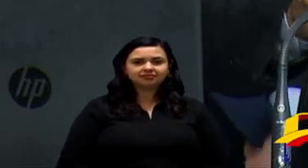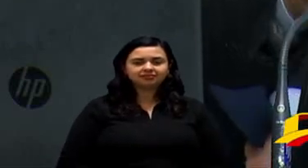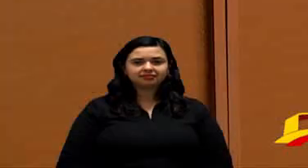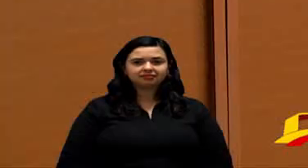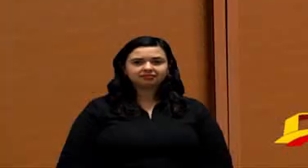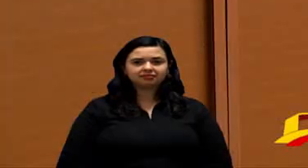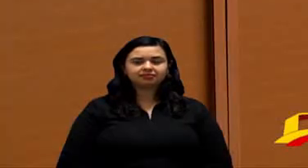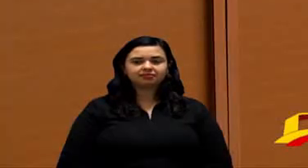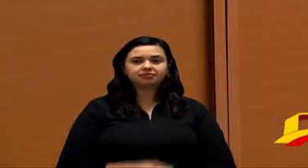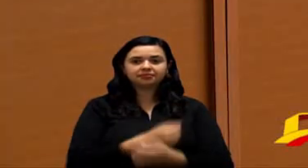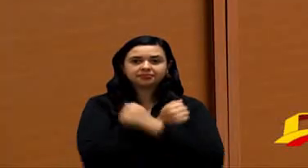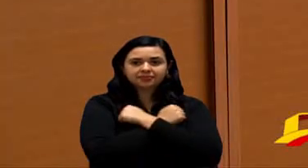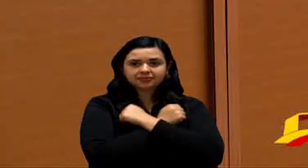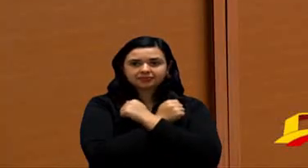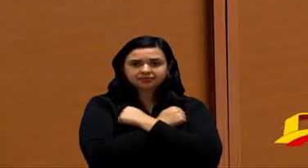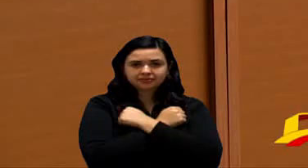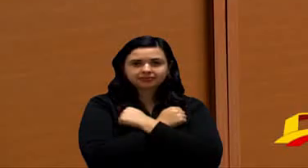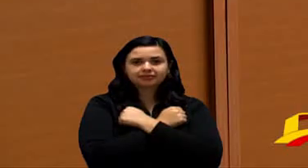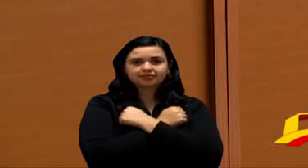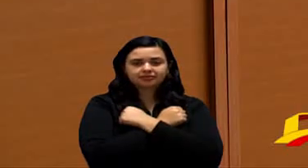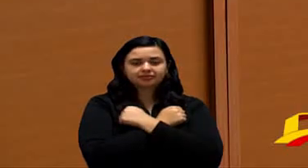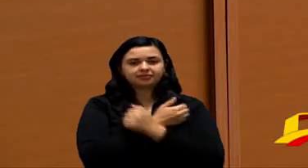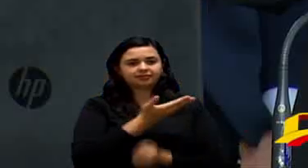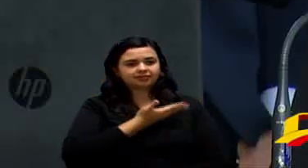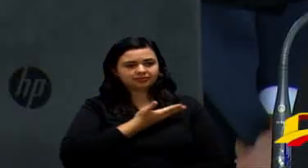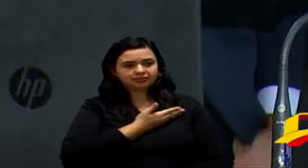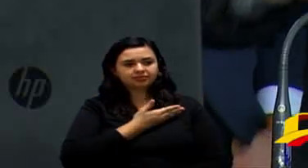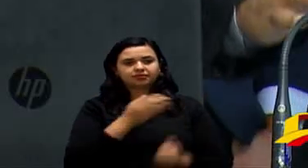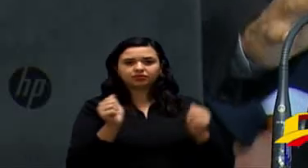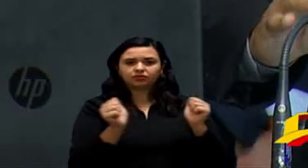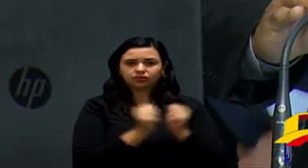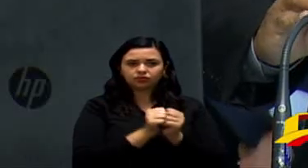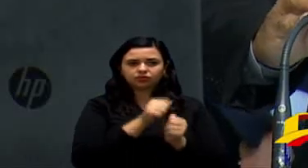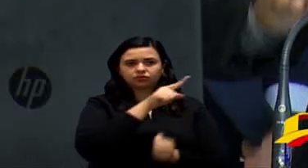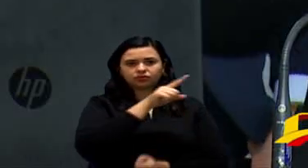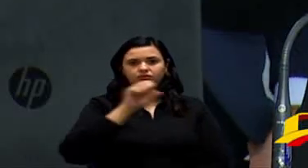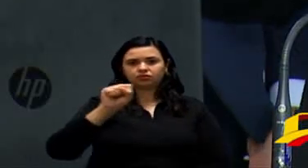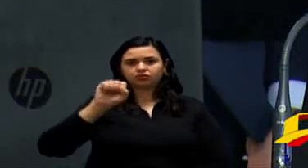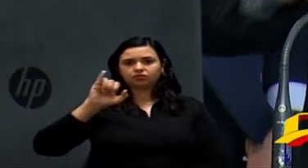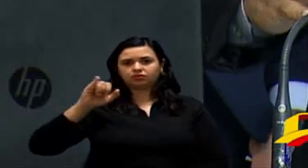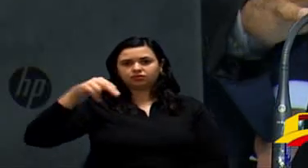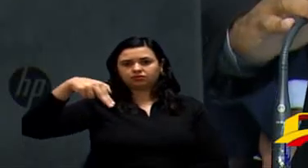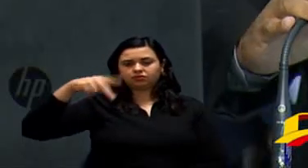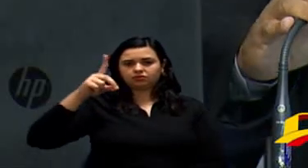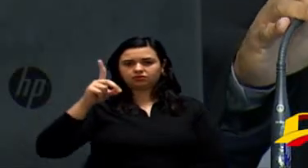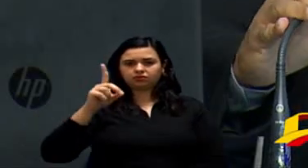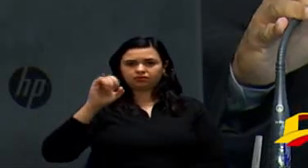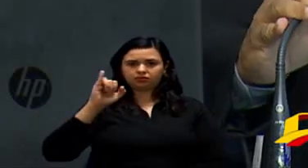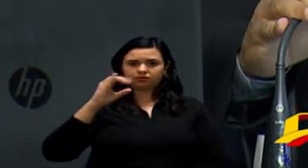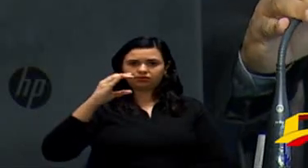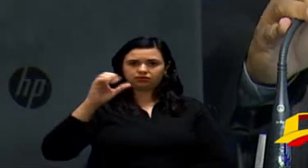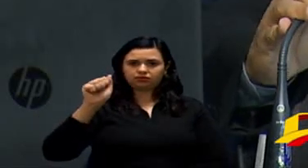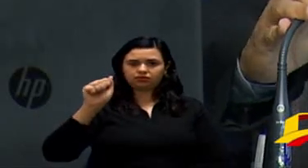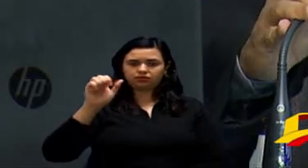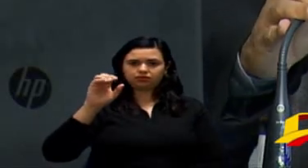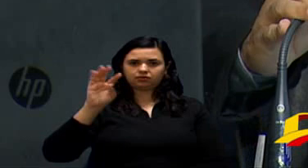um abraço aos companheiros que estão lá no sindicato tá acompanhando a votação lá um abraço